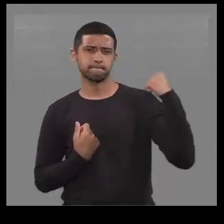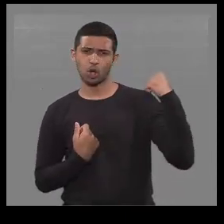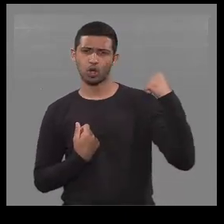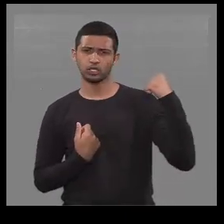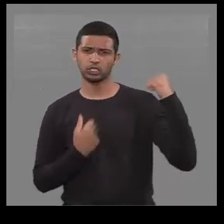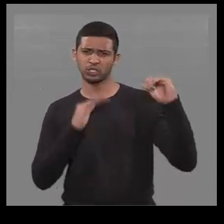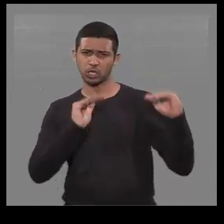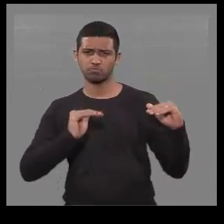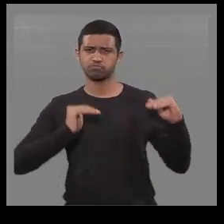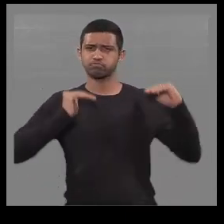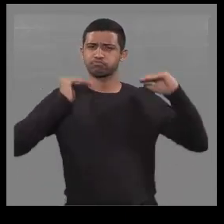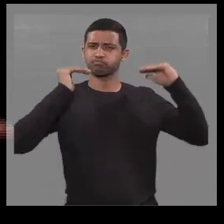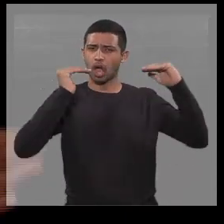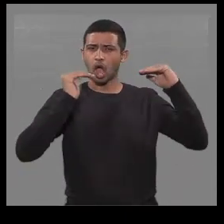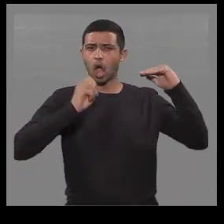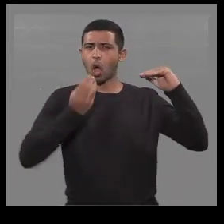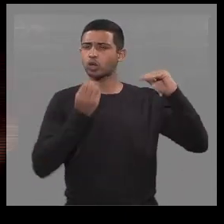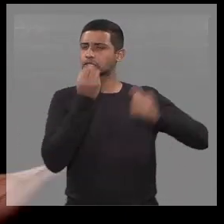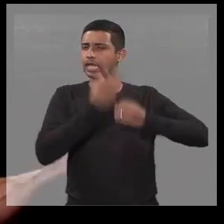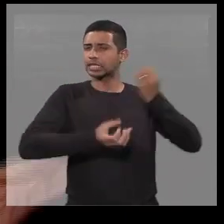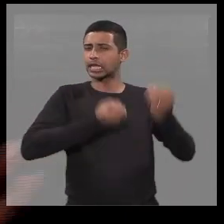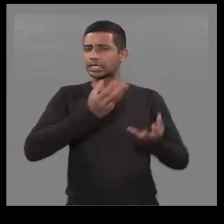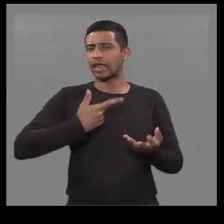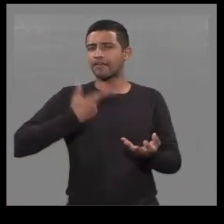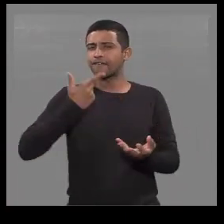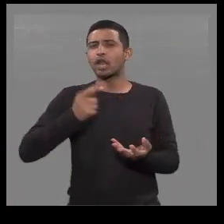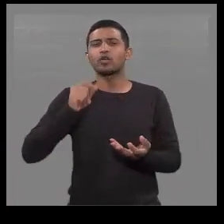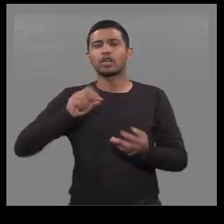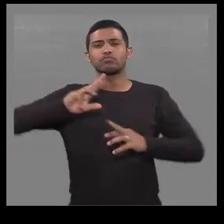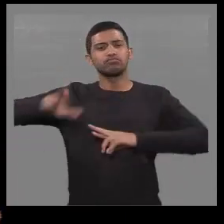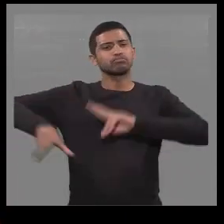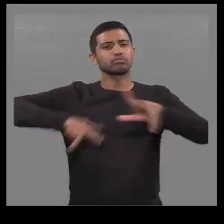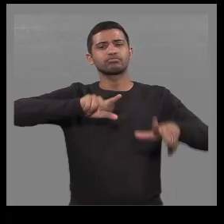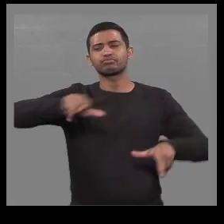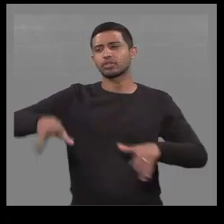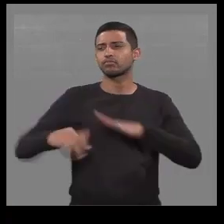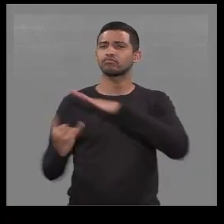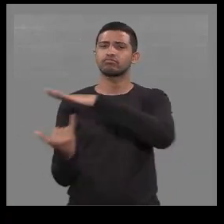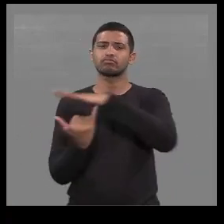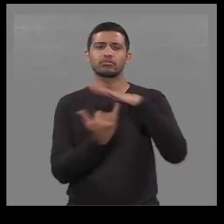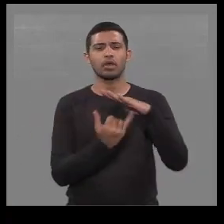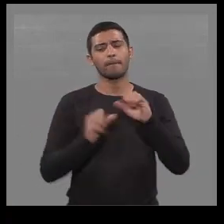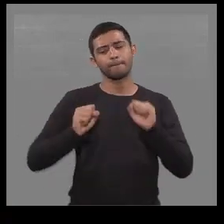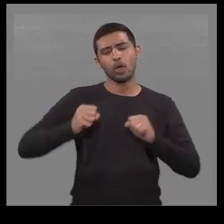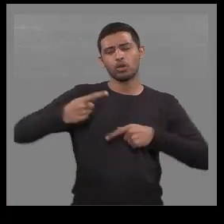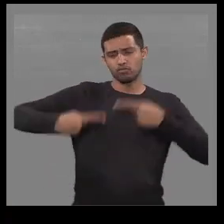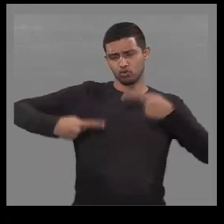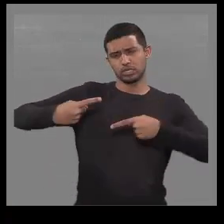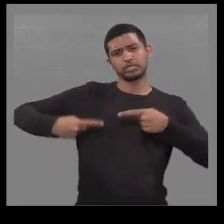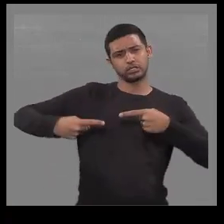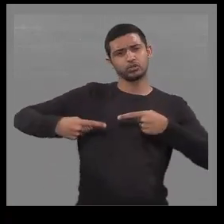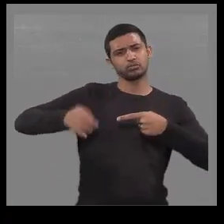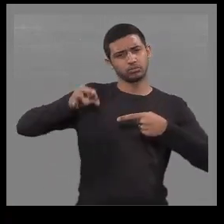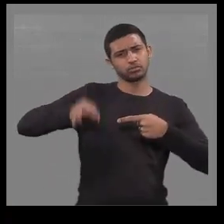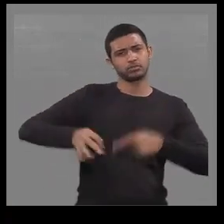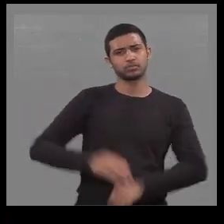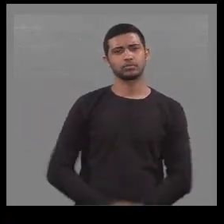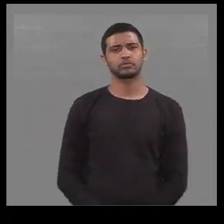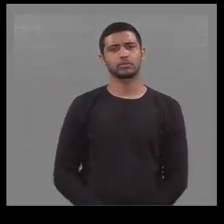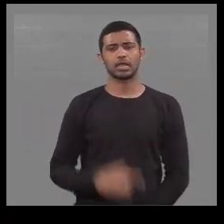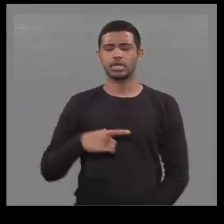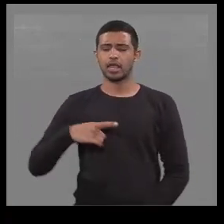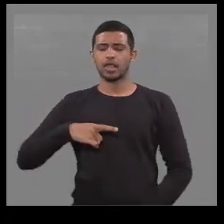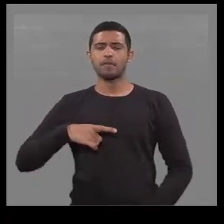fala de poder, quando a gente fala de alçar poderes, é falar de diferentes instituições. Poder político,